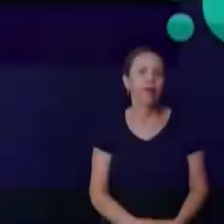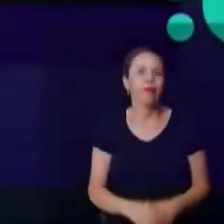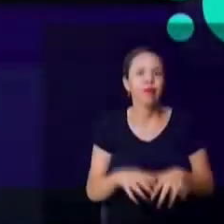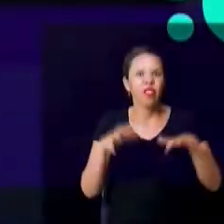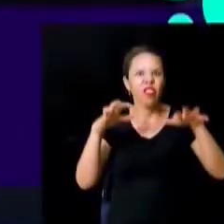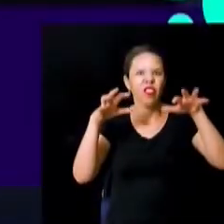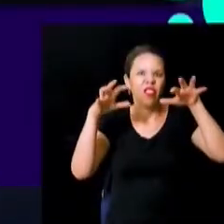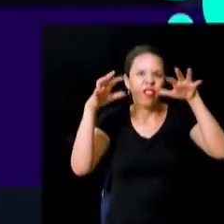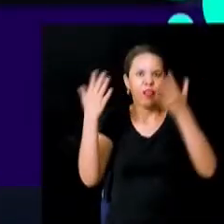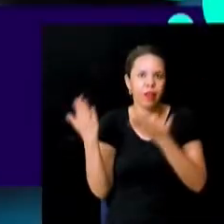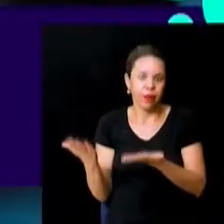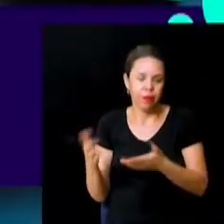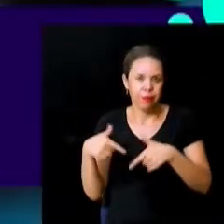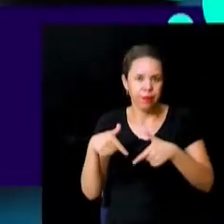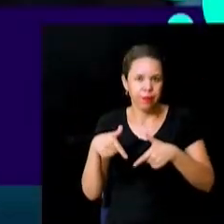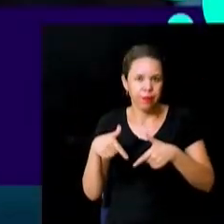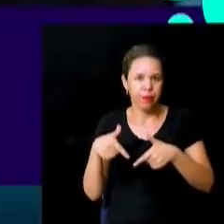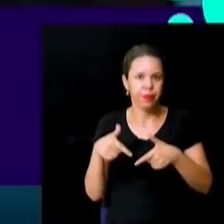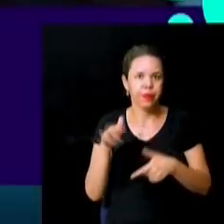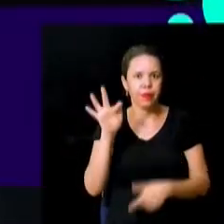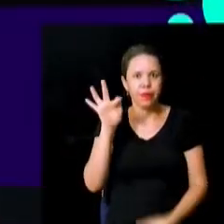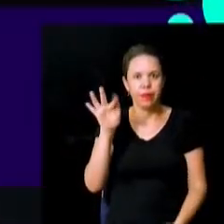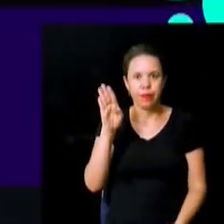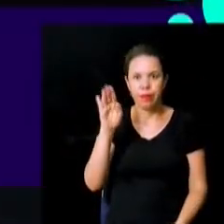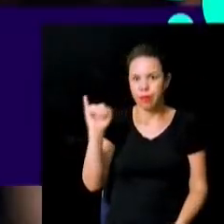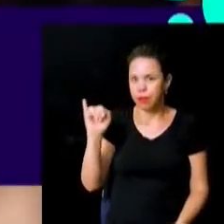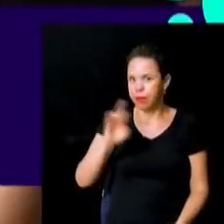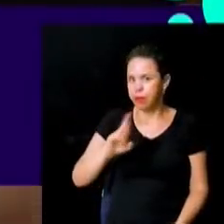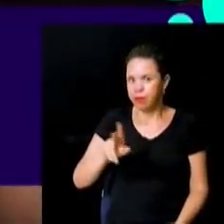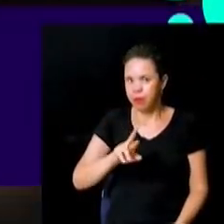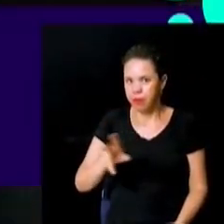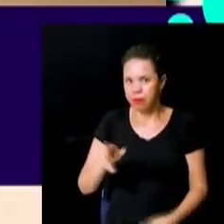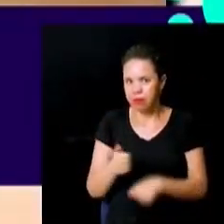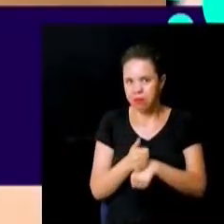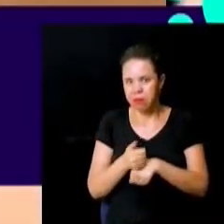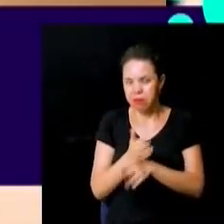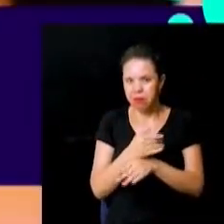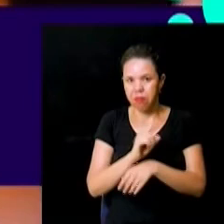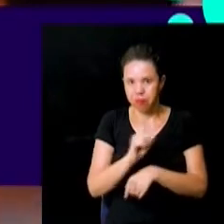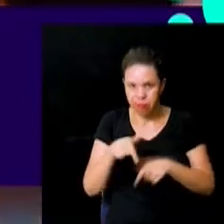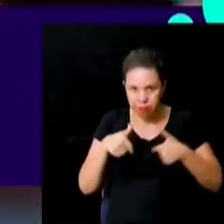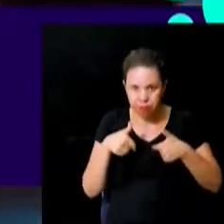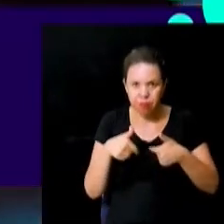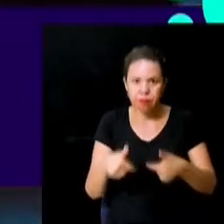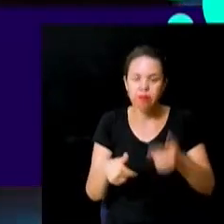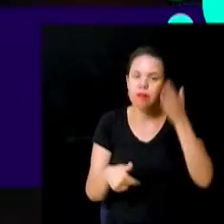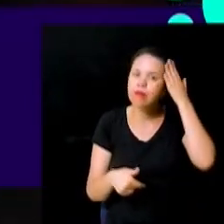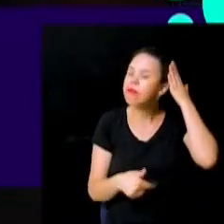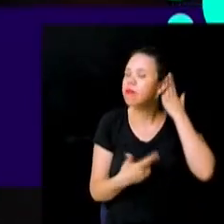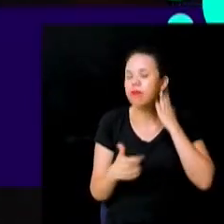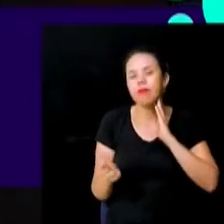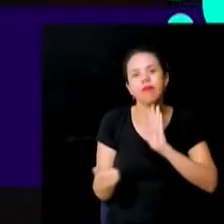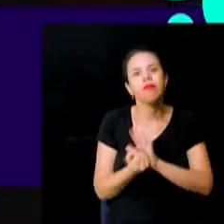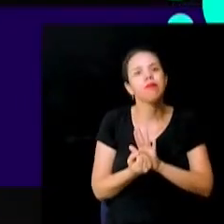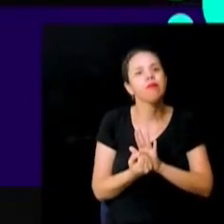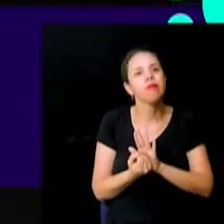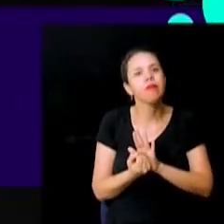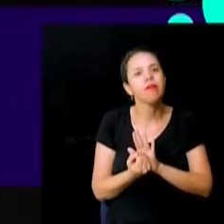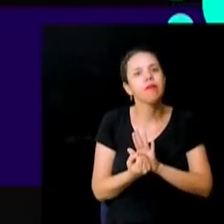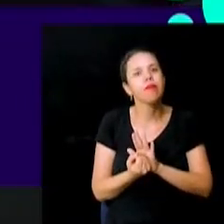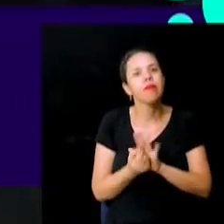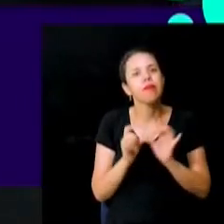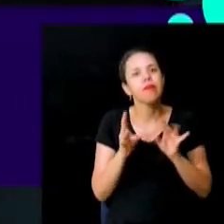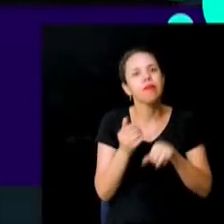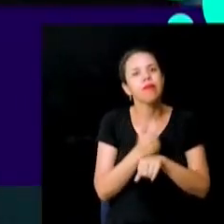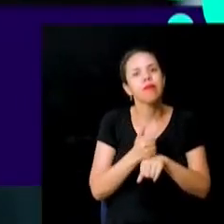Em Agente das Sombras, Travis trabalha com o FBI, mas não é um agente qualquer. Suas ações não têm